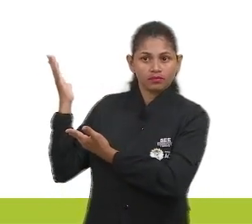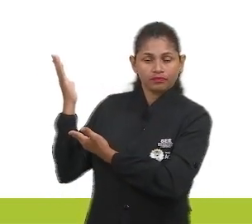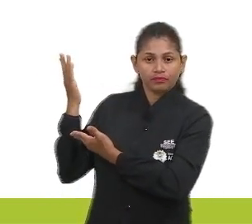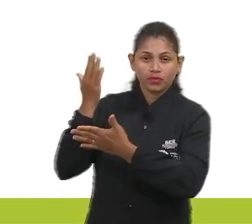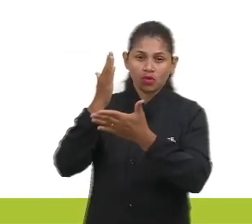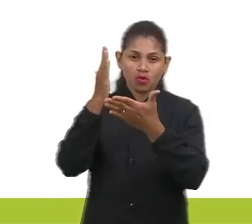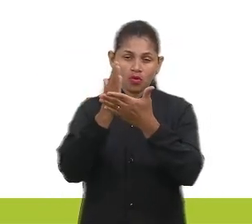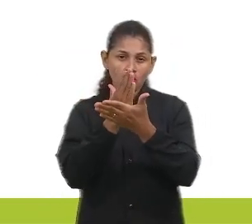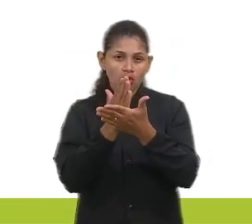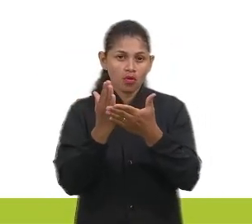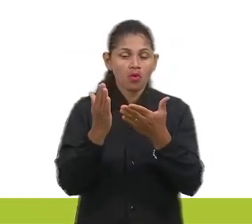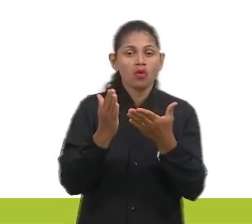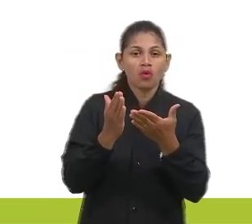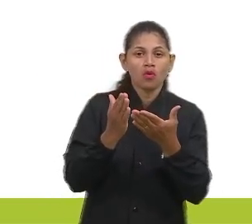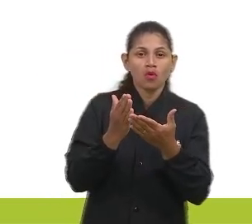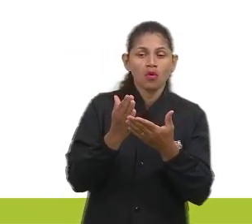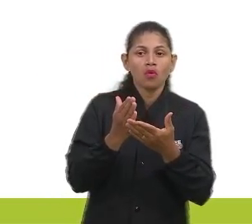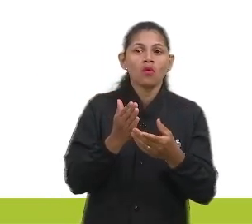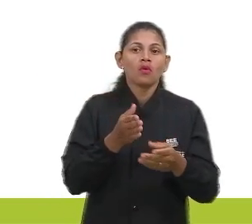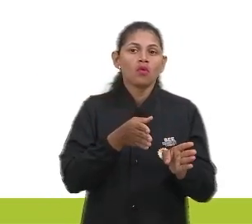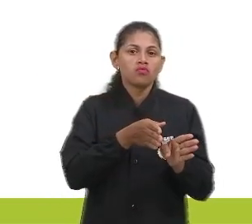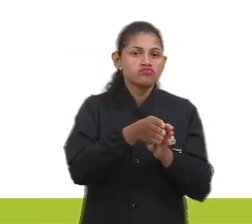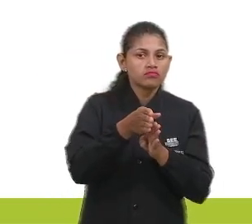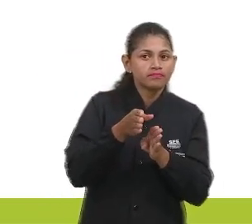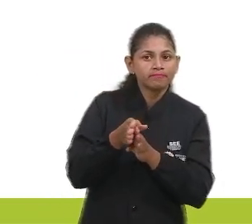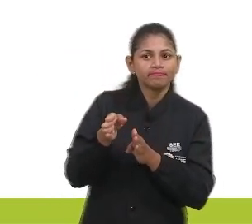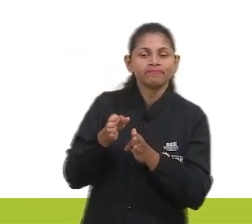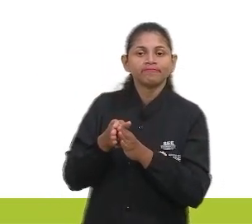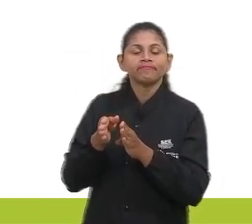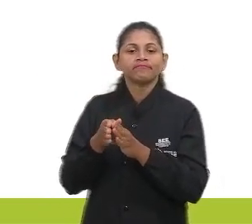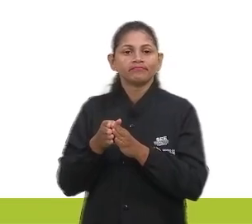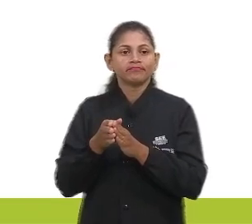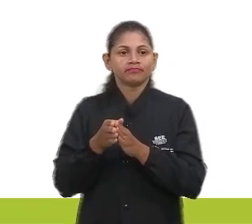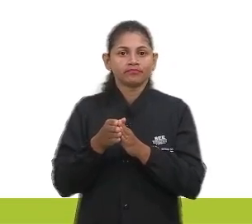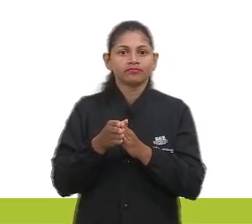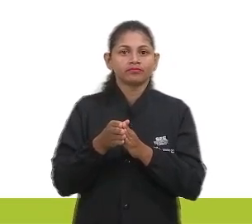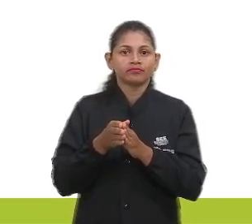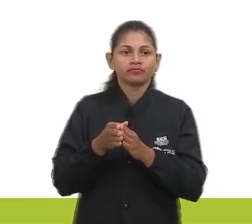algumas indicações bibliográficas, né, que foram nomes